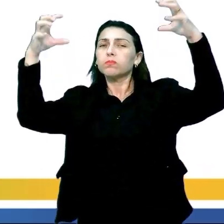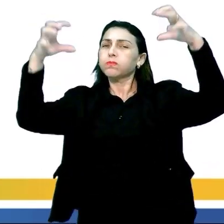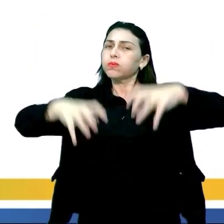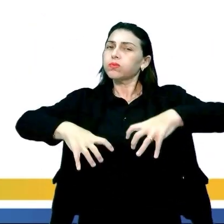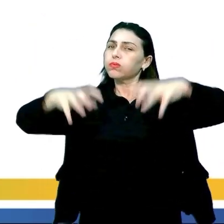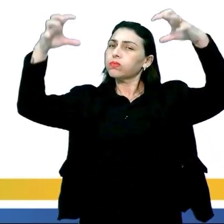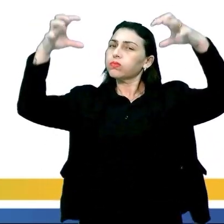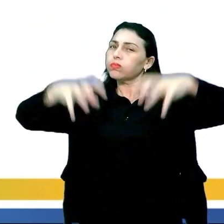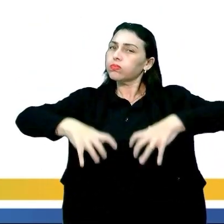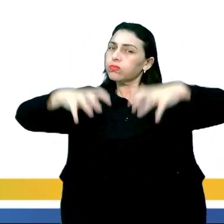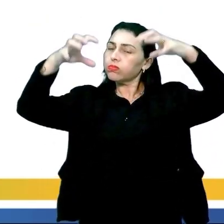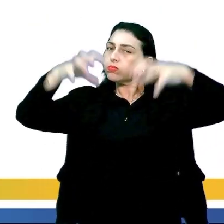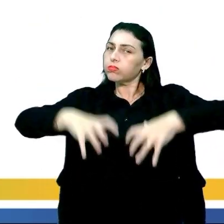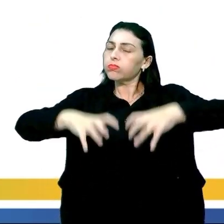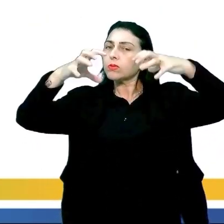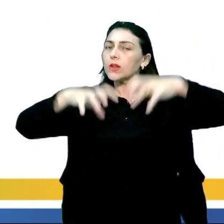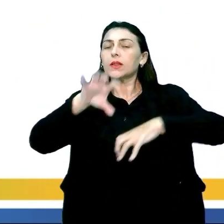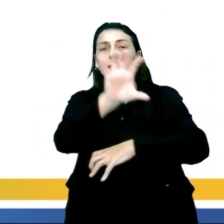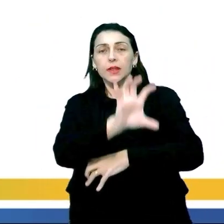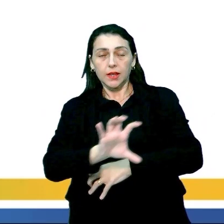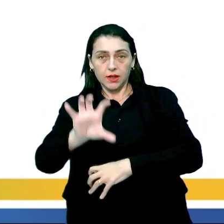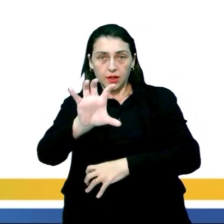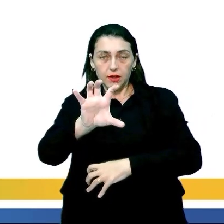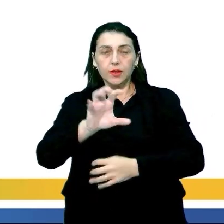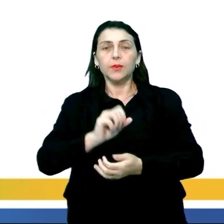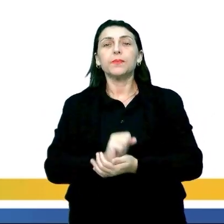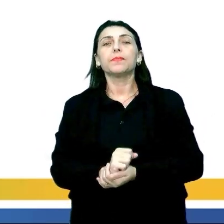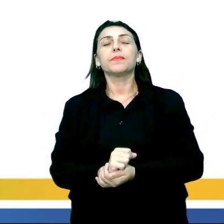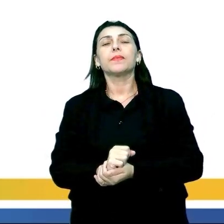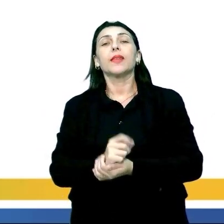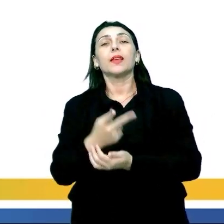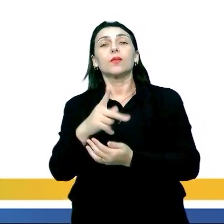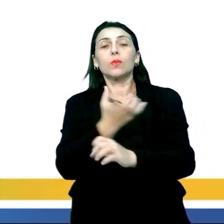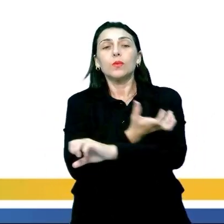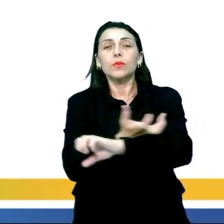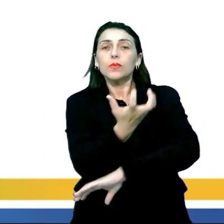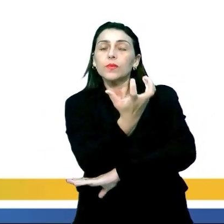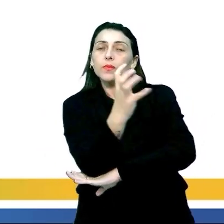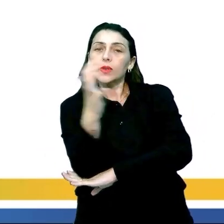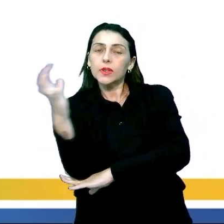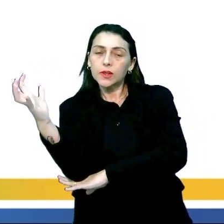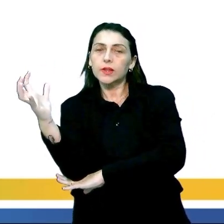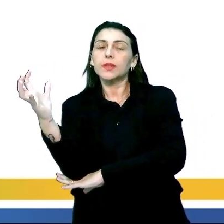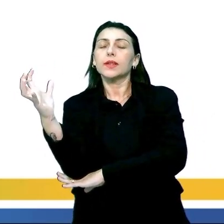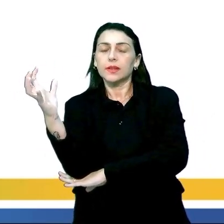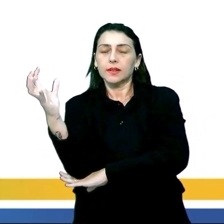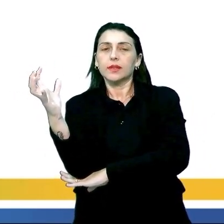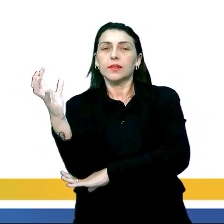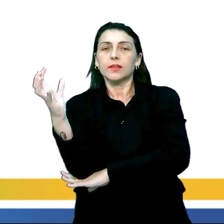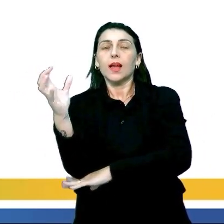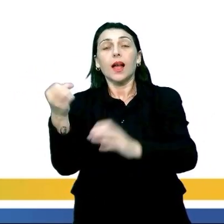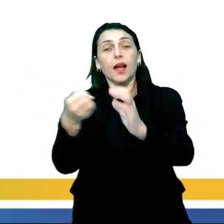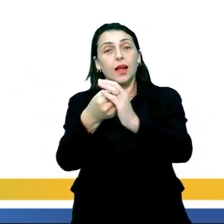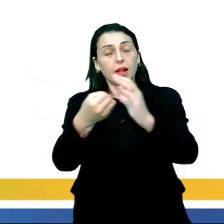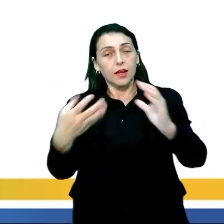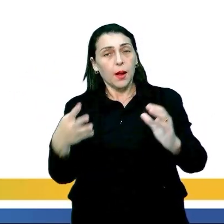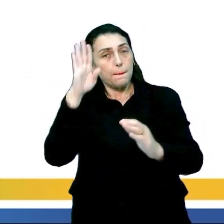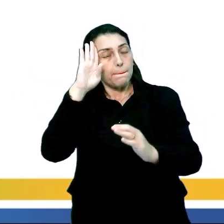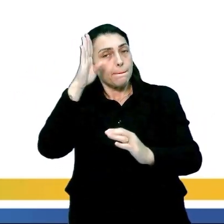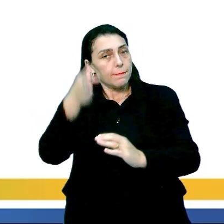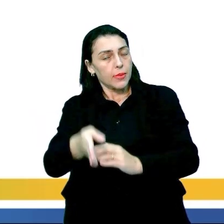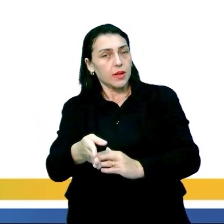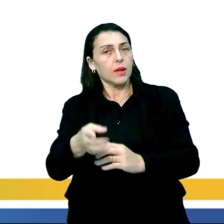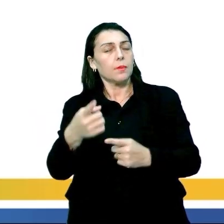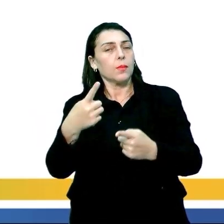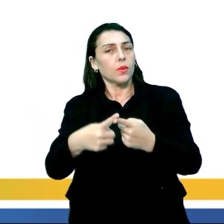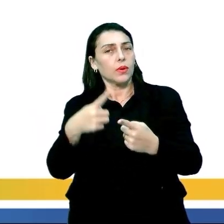pluviométrico que é alto nessa região. Então, a sua vegetação ela é uma vegetação caracterizada